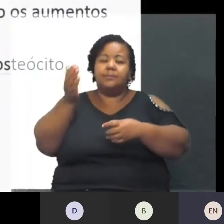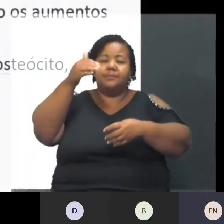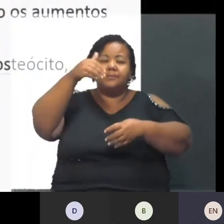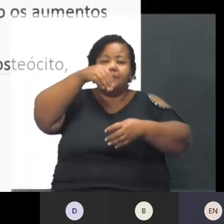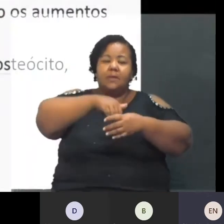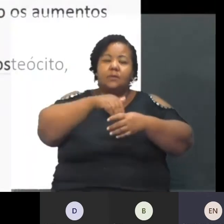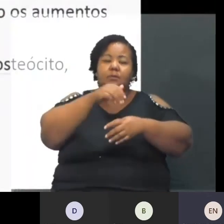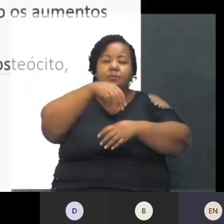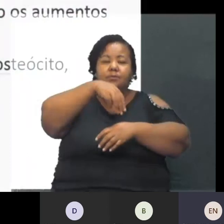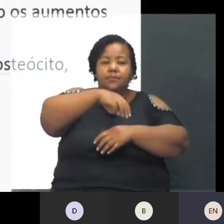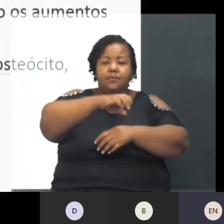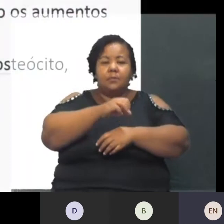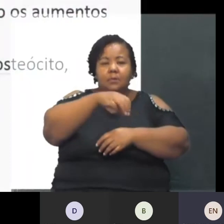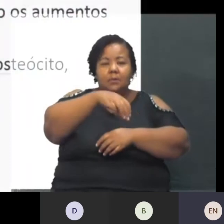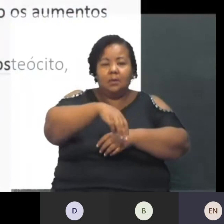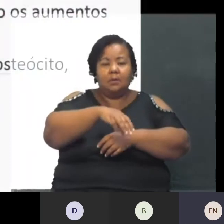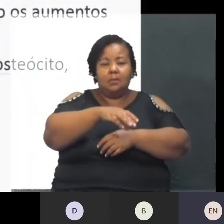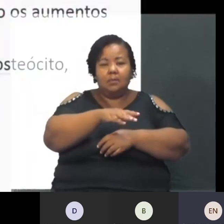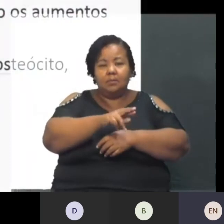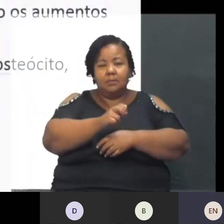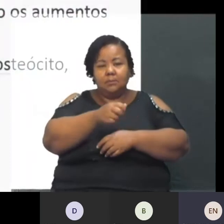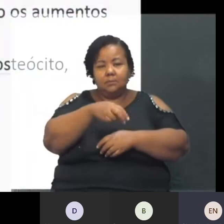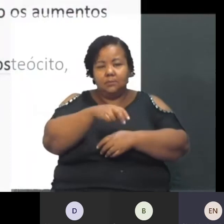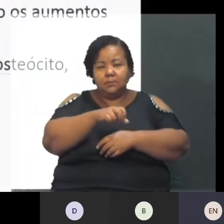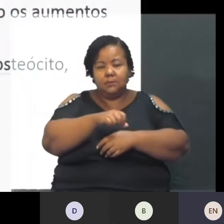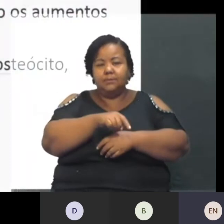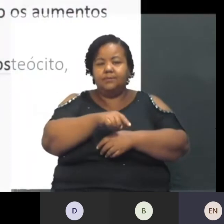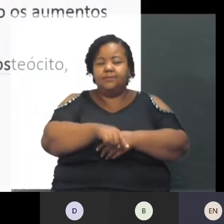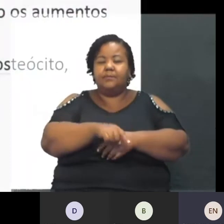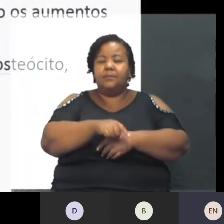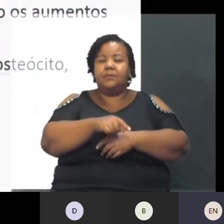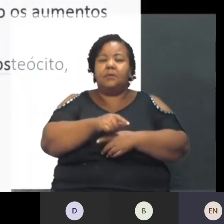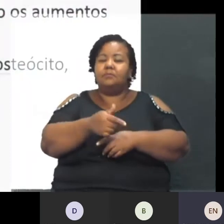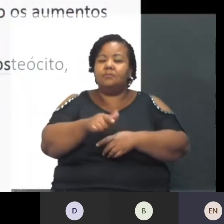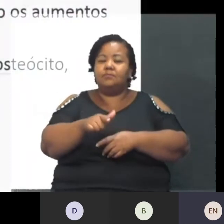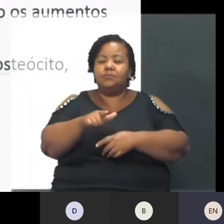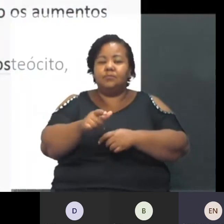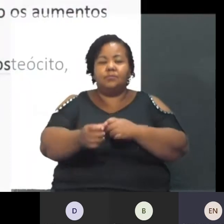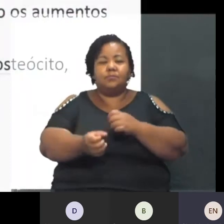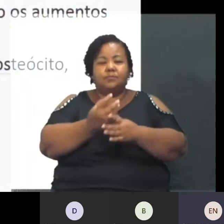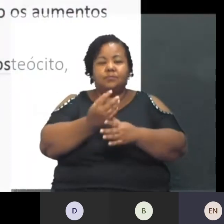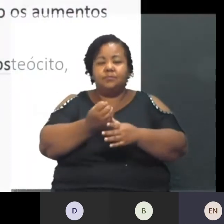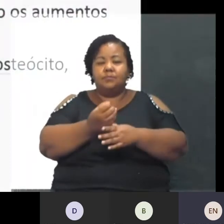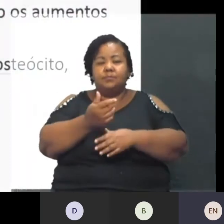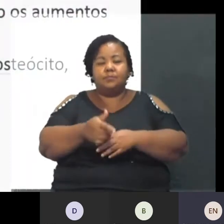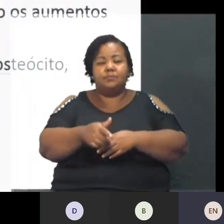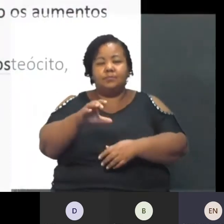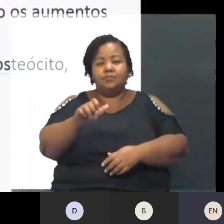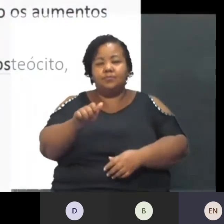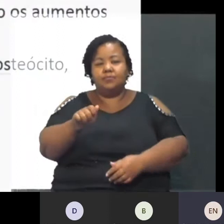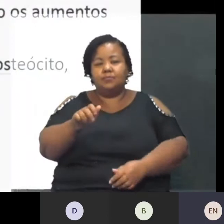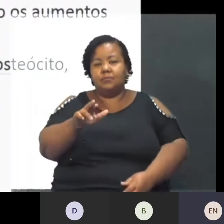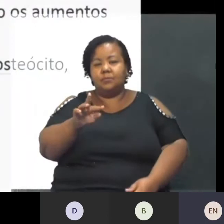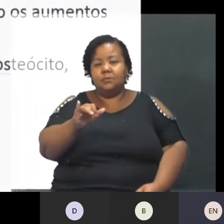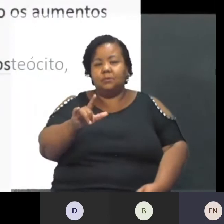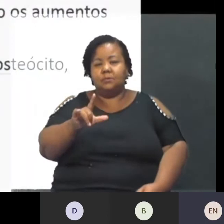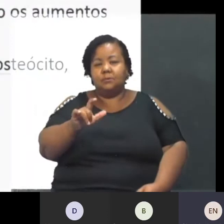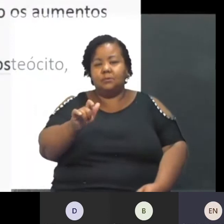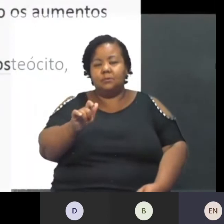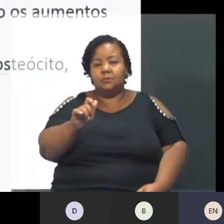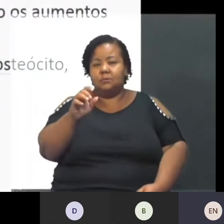tecido conjuntivo fibroso. Então, neste processo, não há formação de cartilagem. Então, na